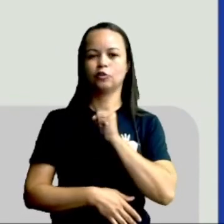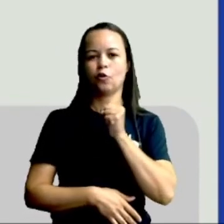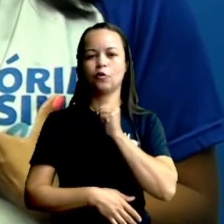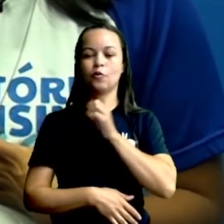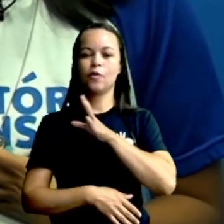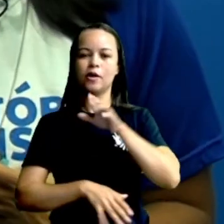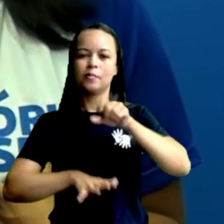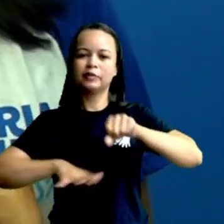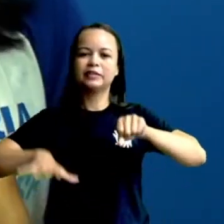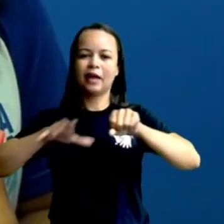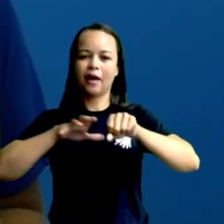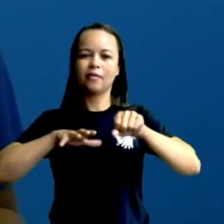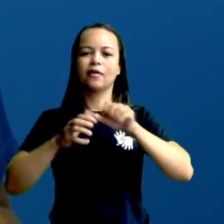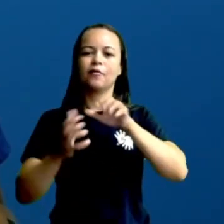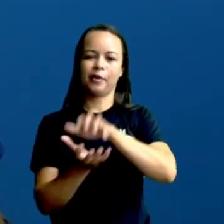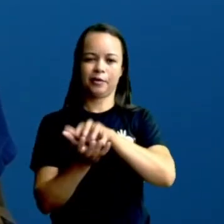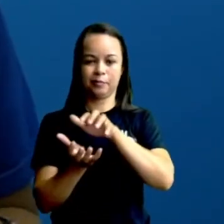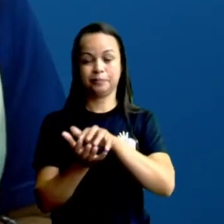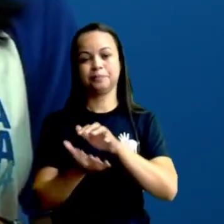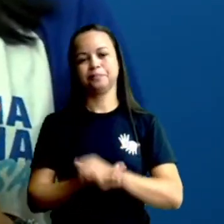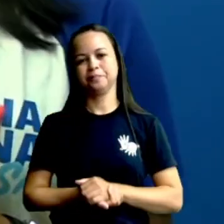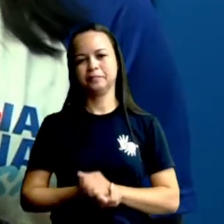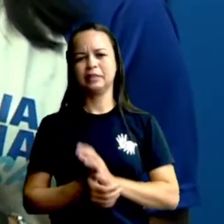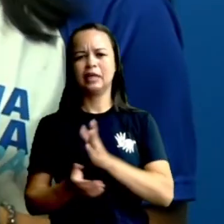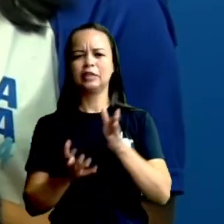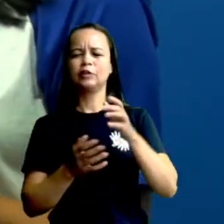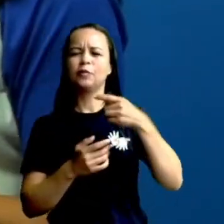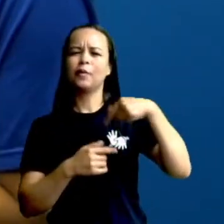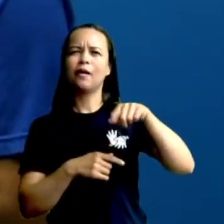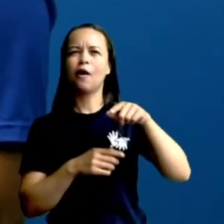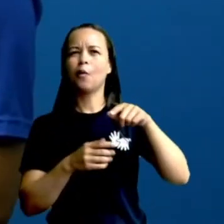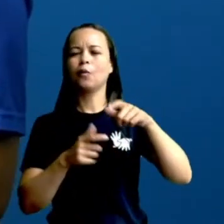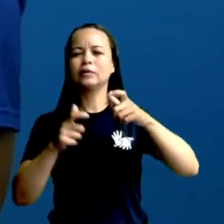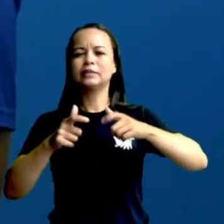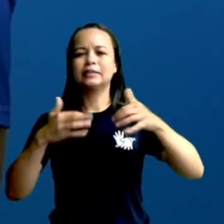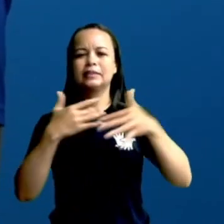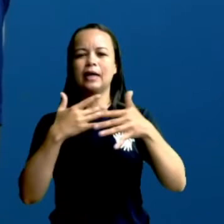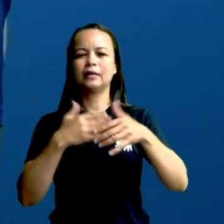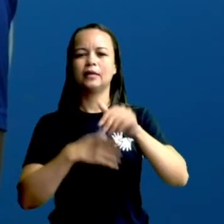gente. Adoro, adoro. Adoro ir para aquele lado de Araripina,